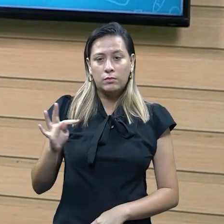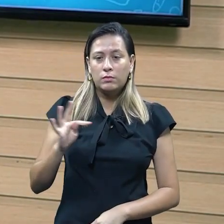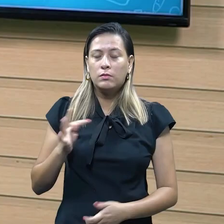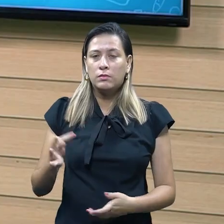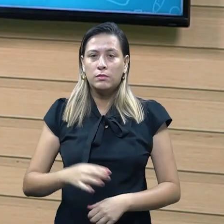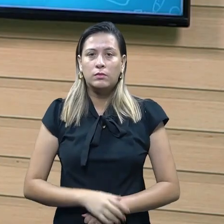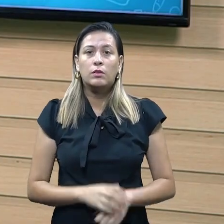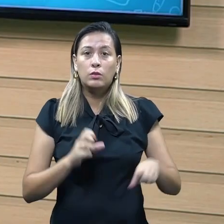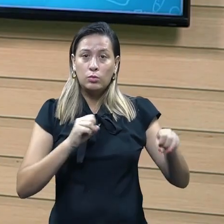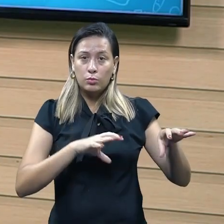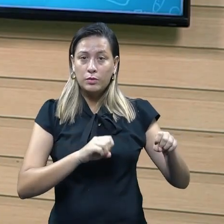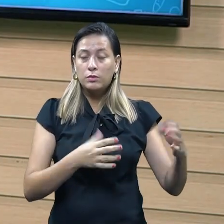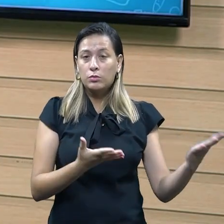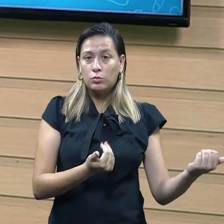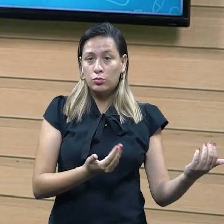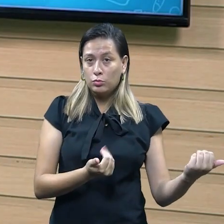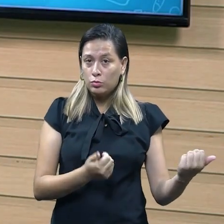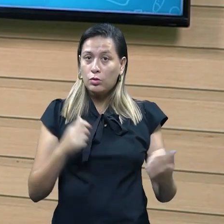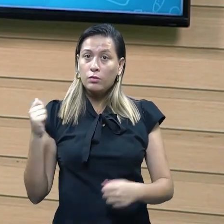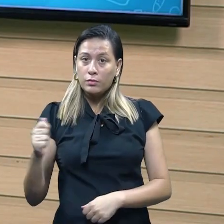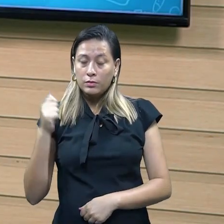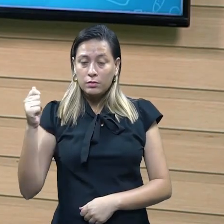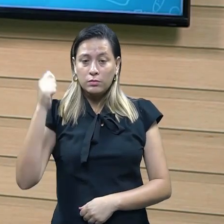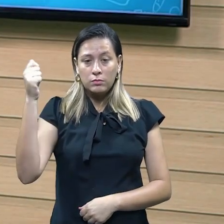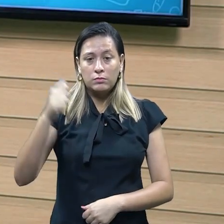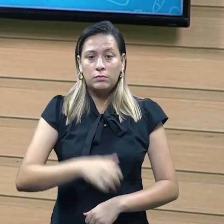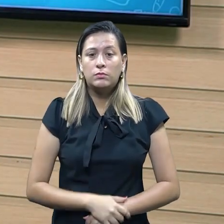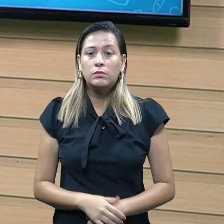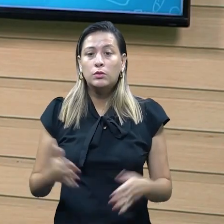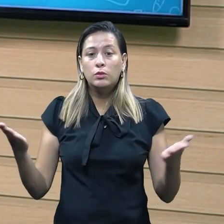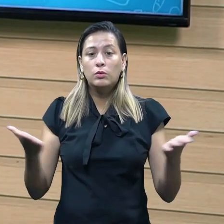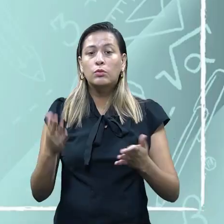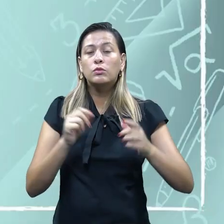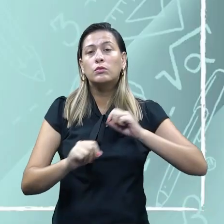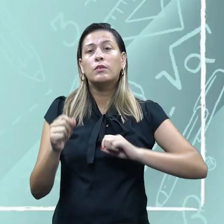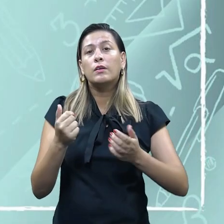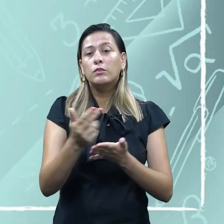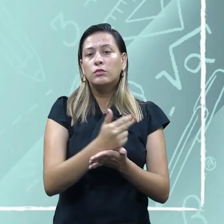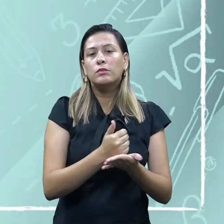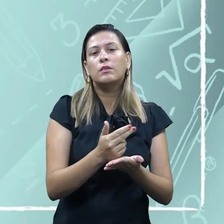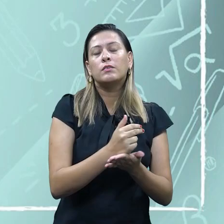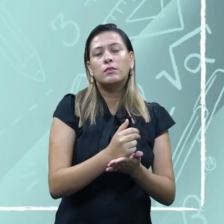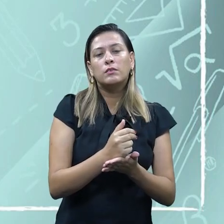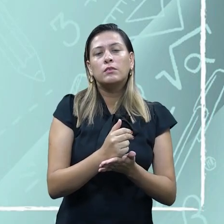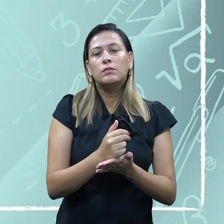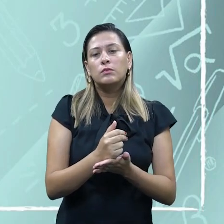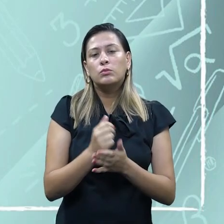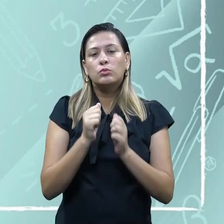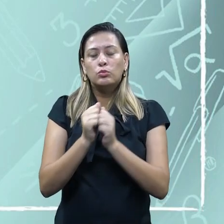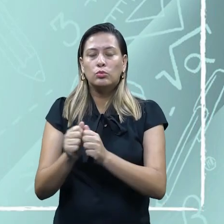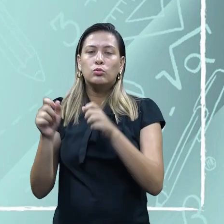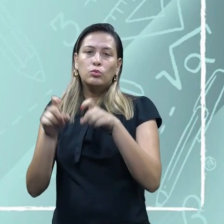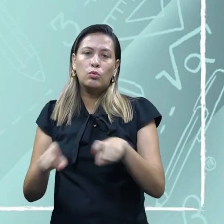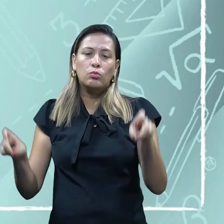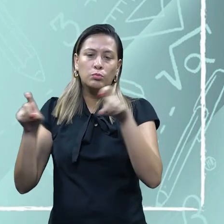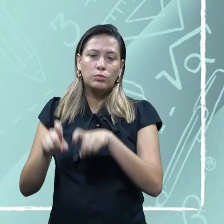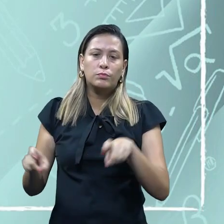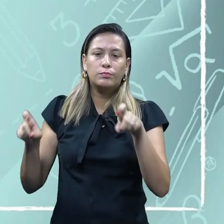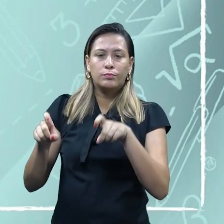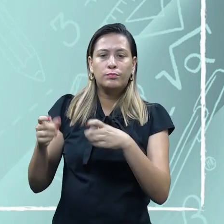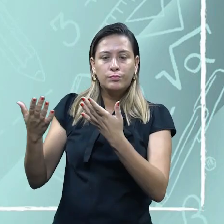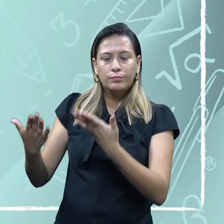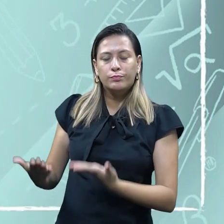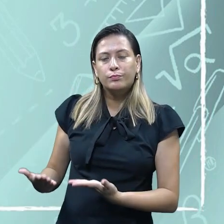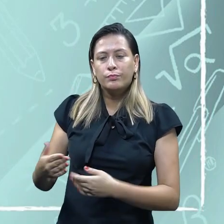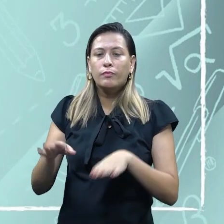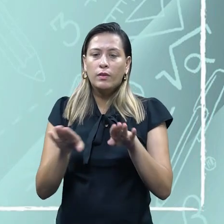iniciar uma outra disciplina, parte de desenho assistido por computador. A aula de hoje, desenho 2, assistido por